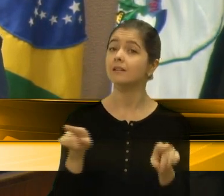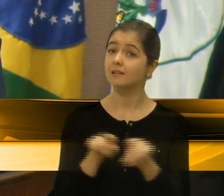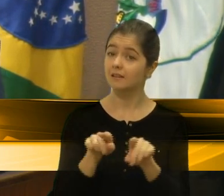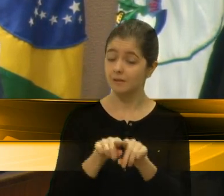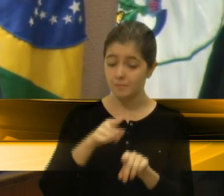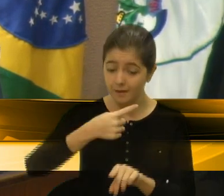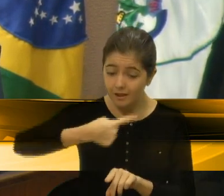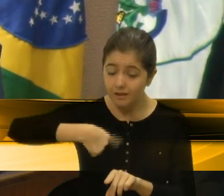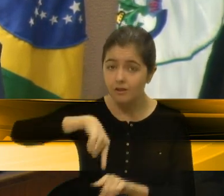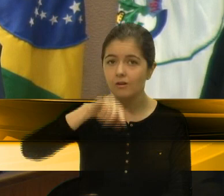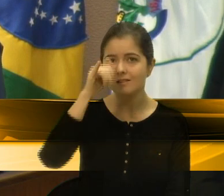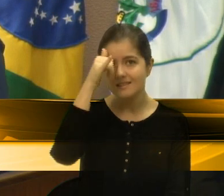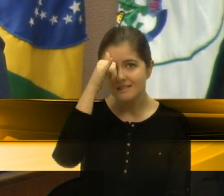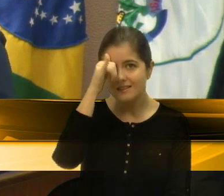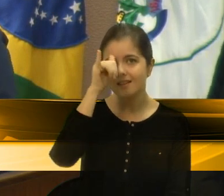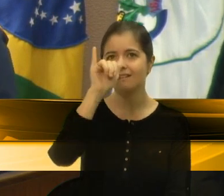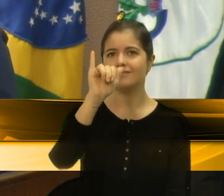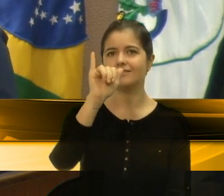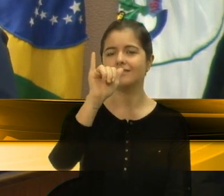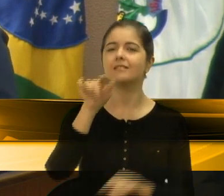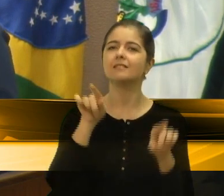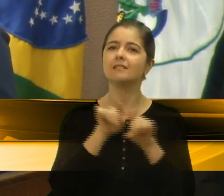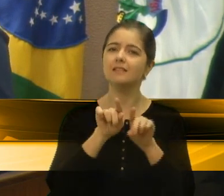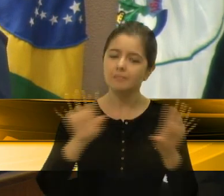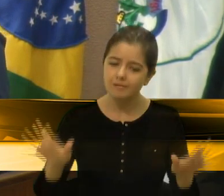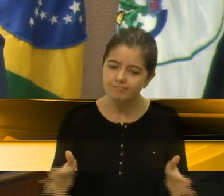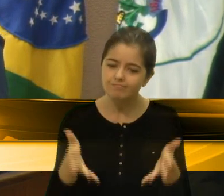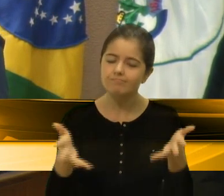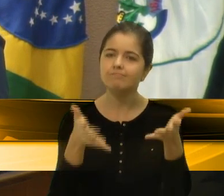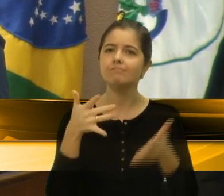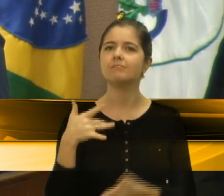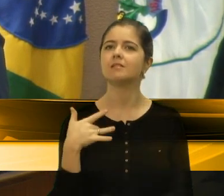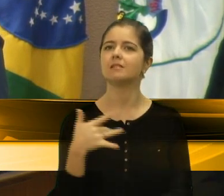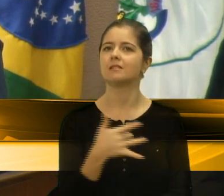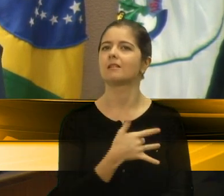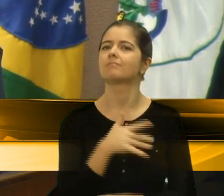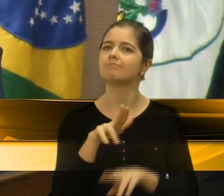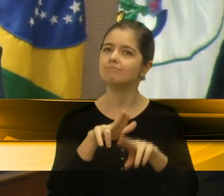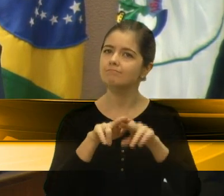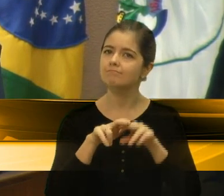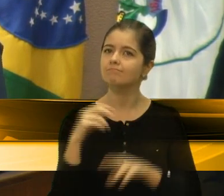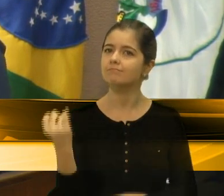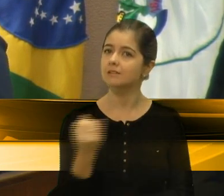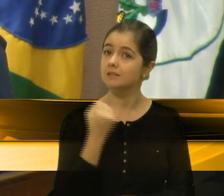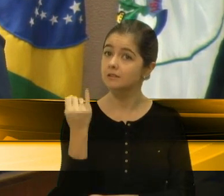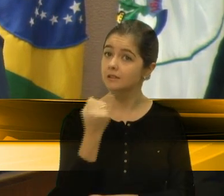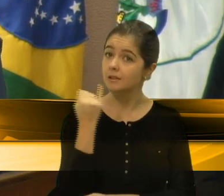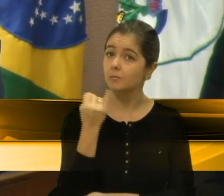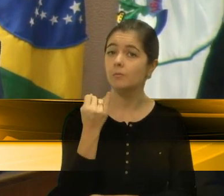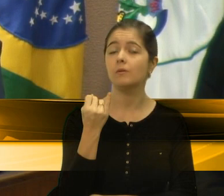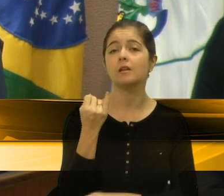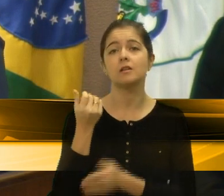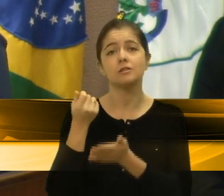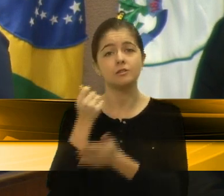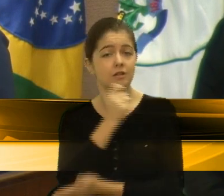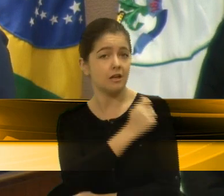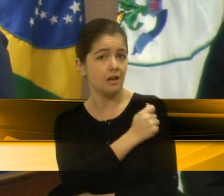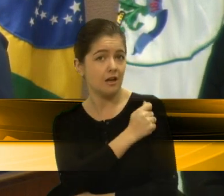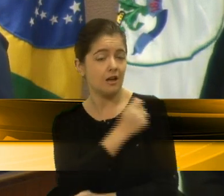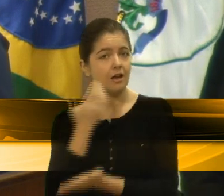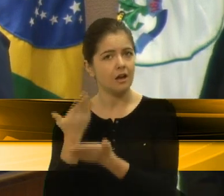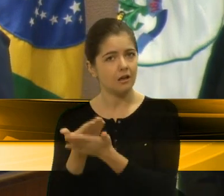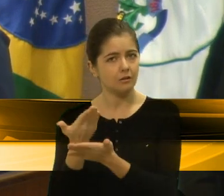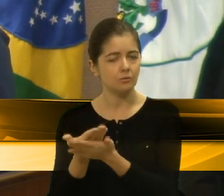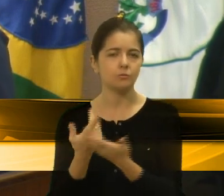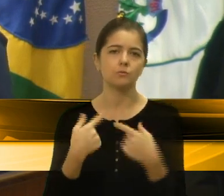na prevenção e na promoção em saúde. Então, é importante que os acadêmicos e os profissionais venham até esse